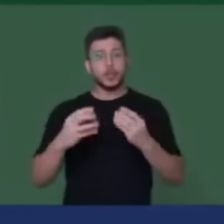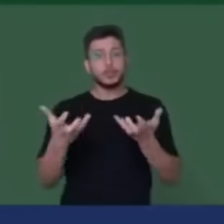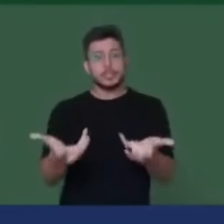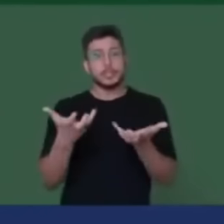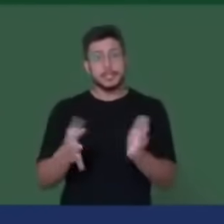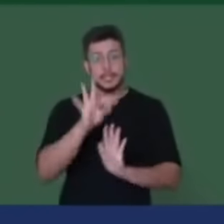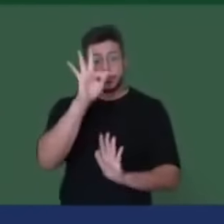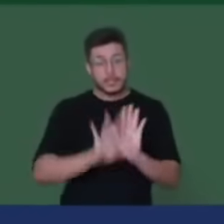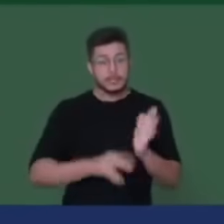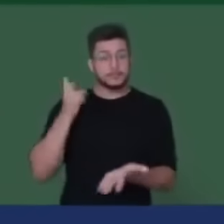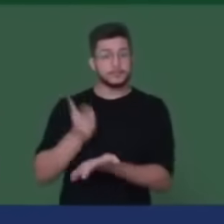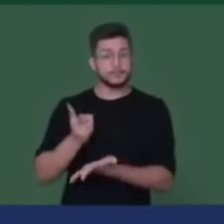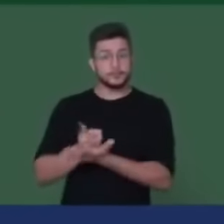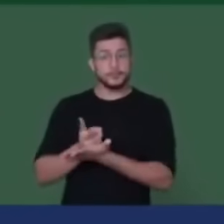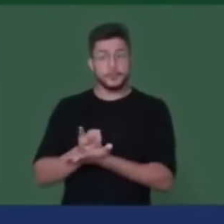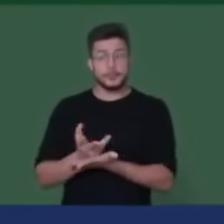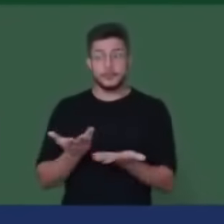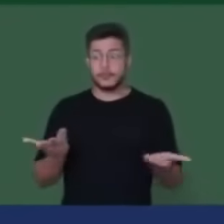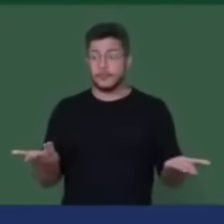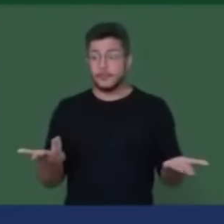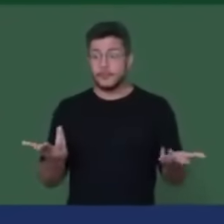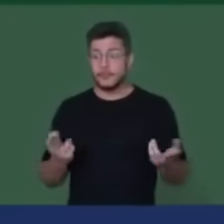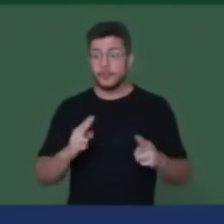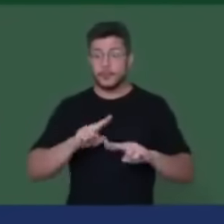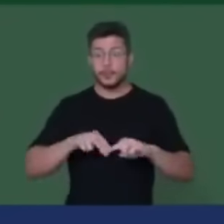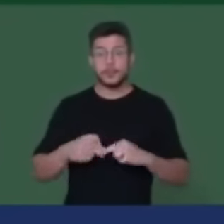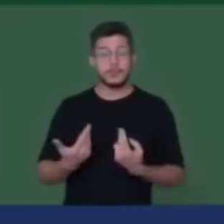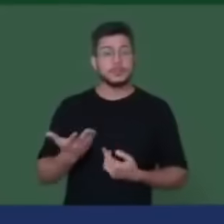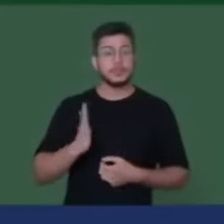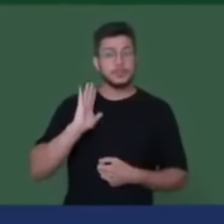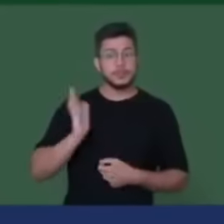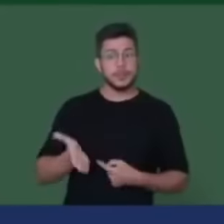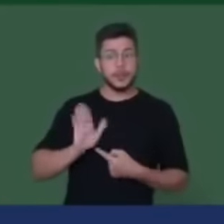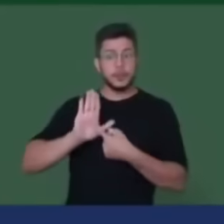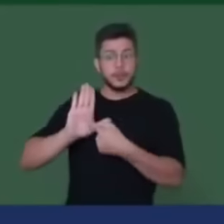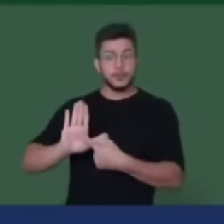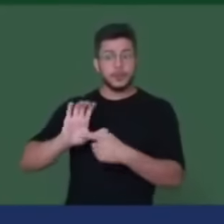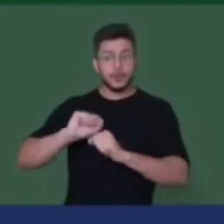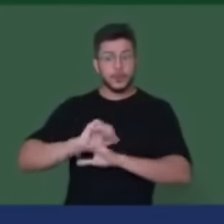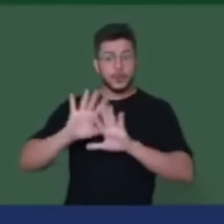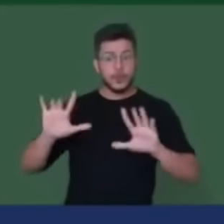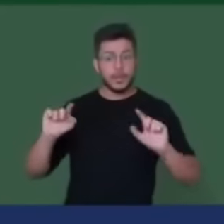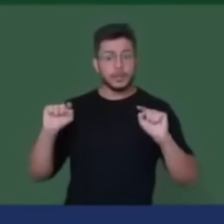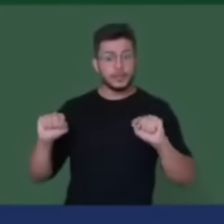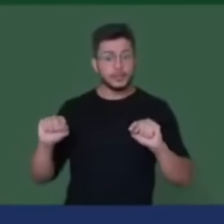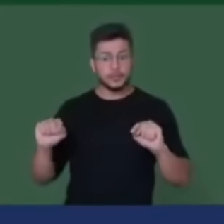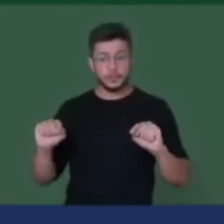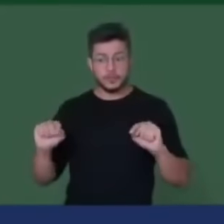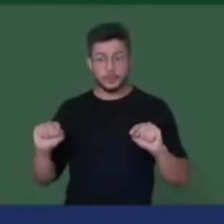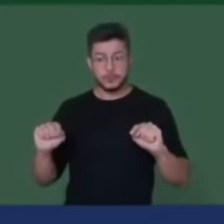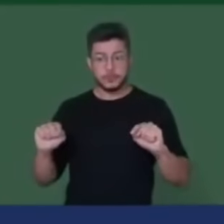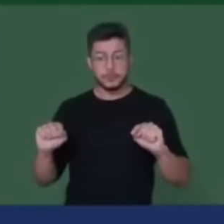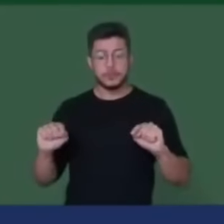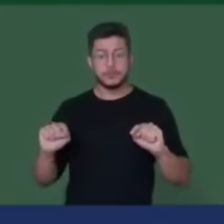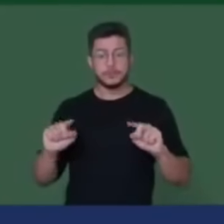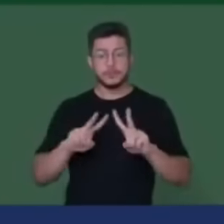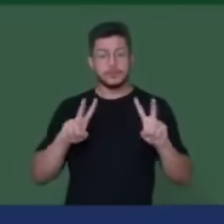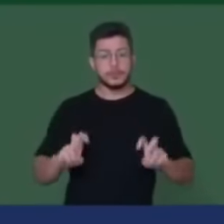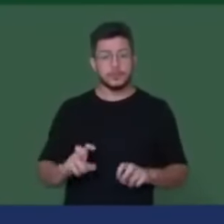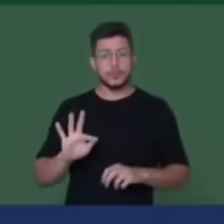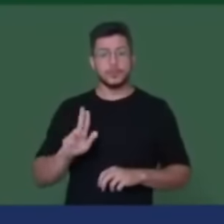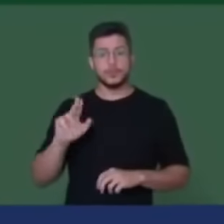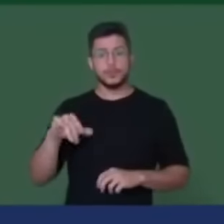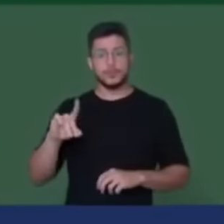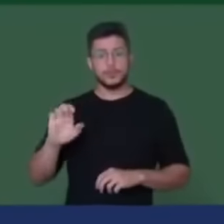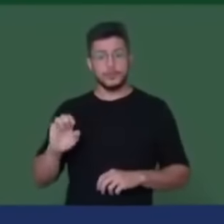que o placar demonstrou, com essas excepcionalidades do Fundeb e do Fundo Constitucional, foi